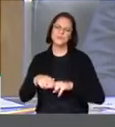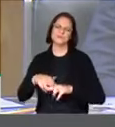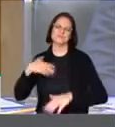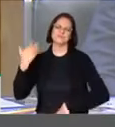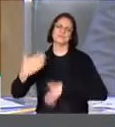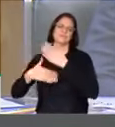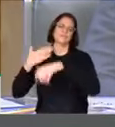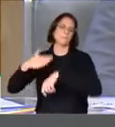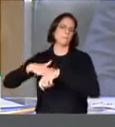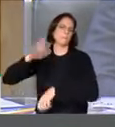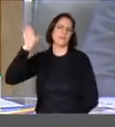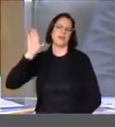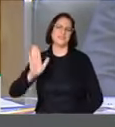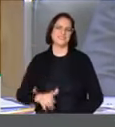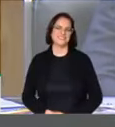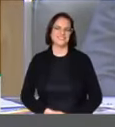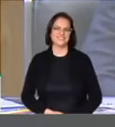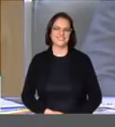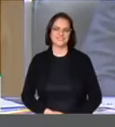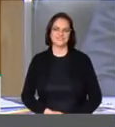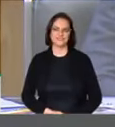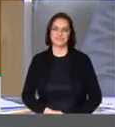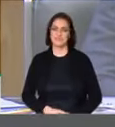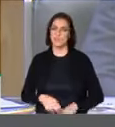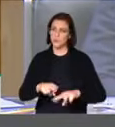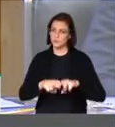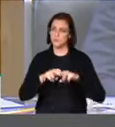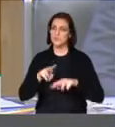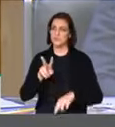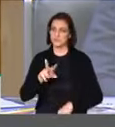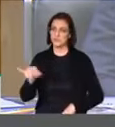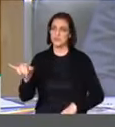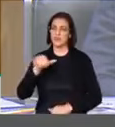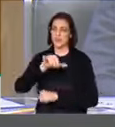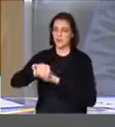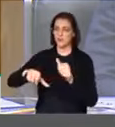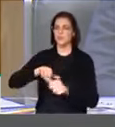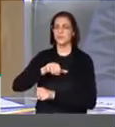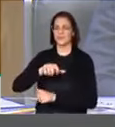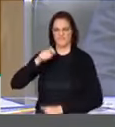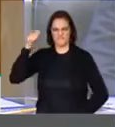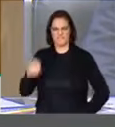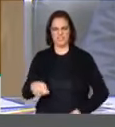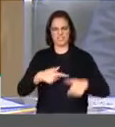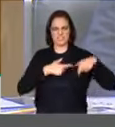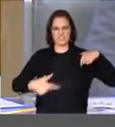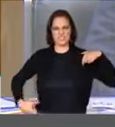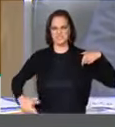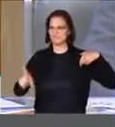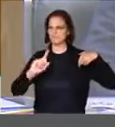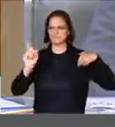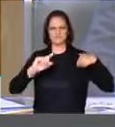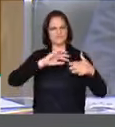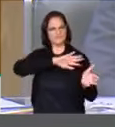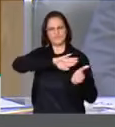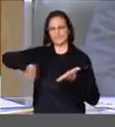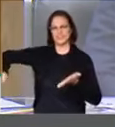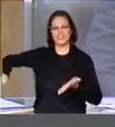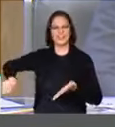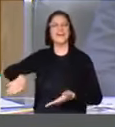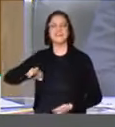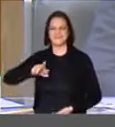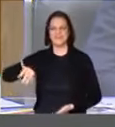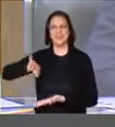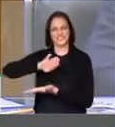vai tirar a faixa presidencial do peito estufado do fascismo e do ódio. E ainda vai dizer que